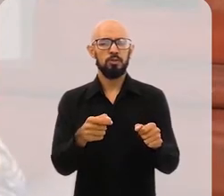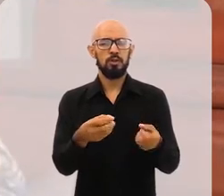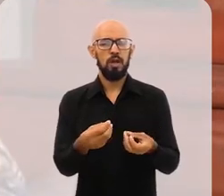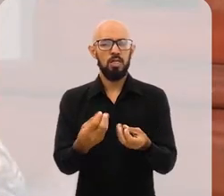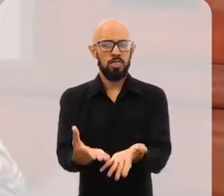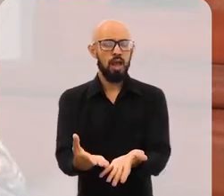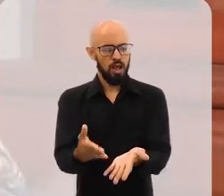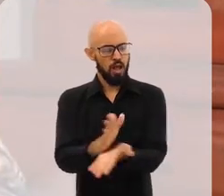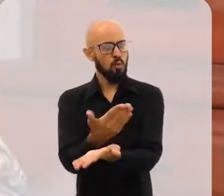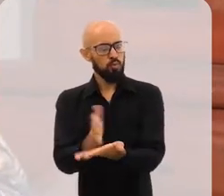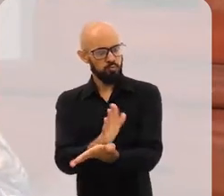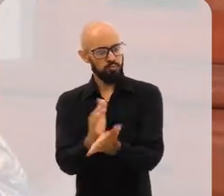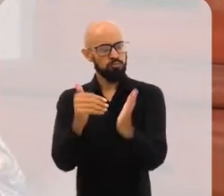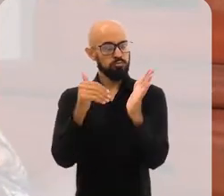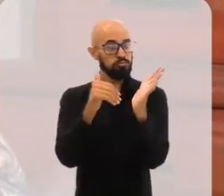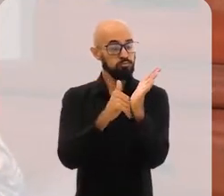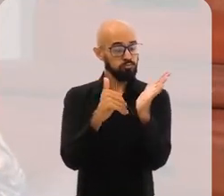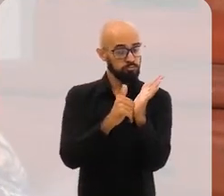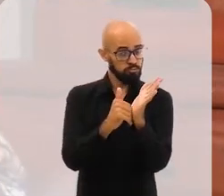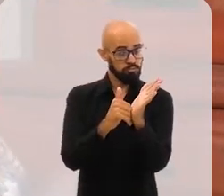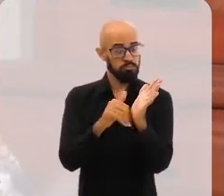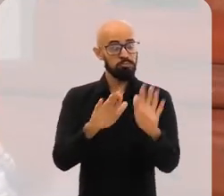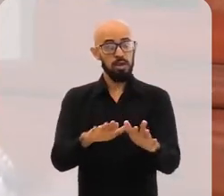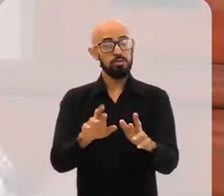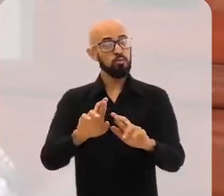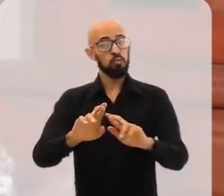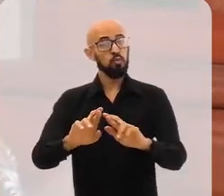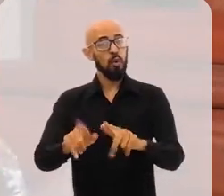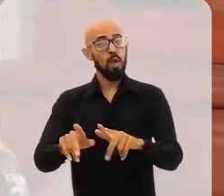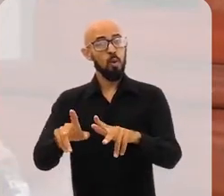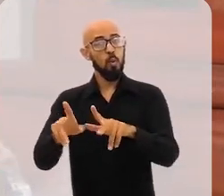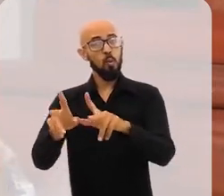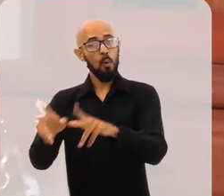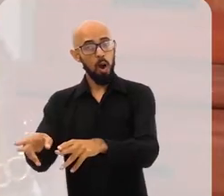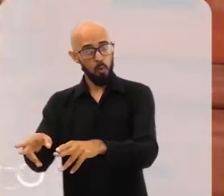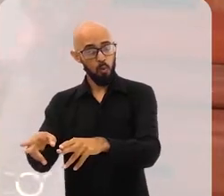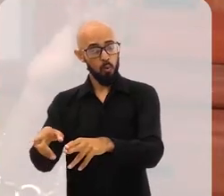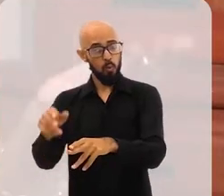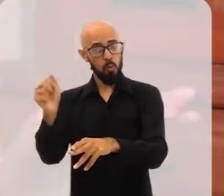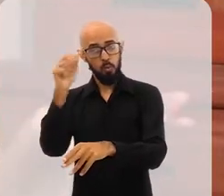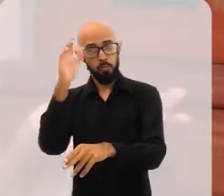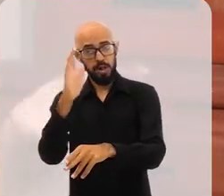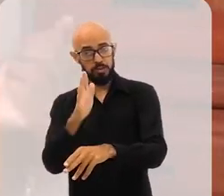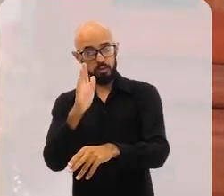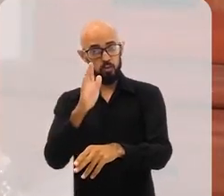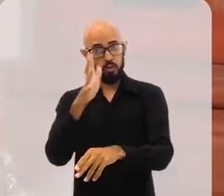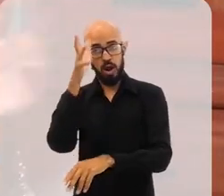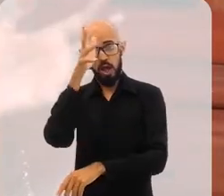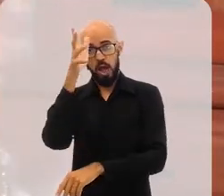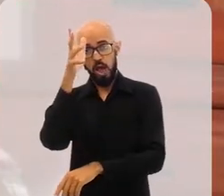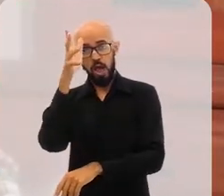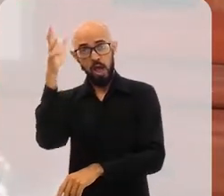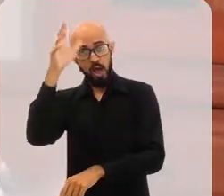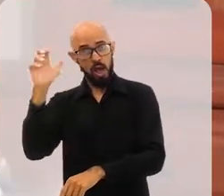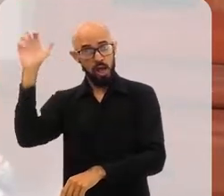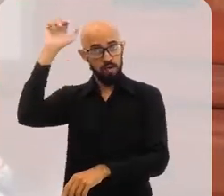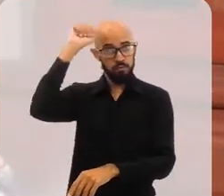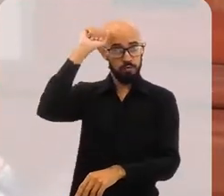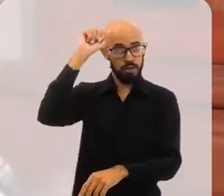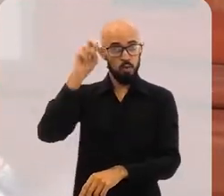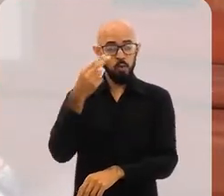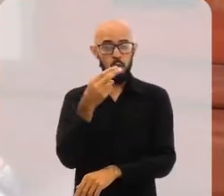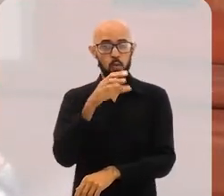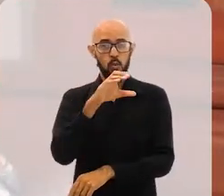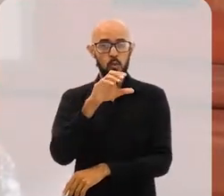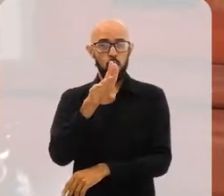alguns mistérios e também não é igual nem no Brasil nem na África nem Cuba nós vamos saber